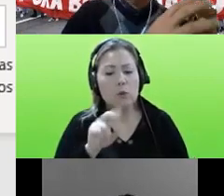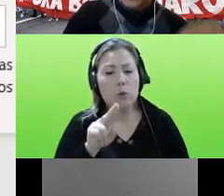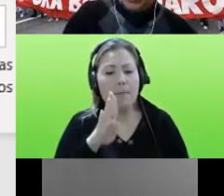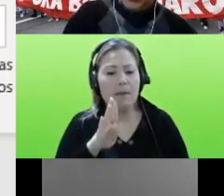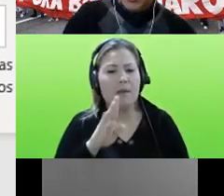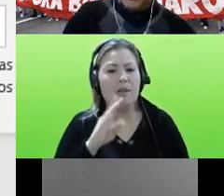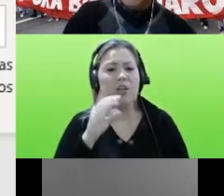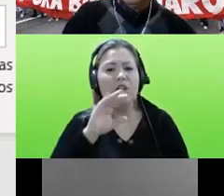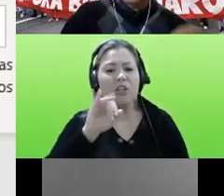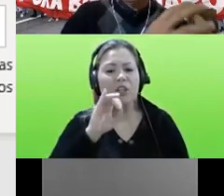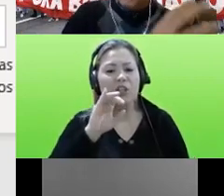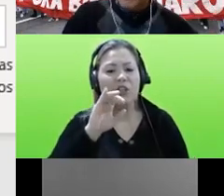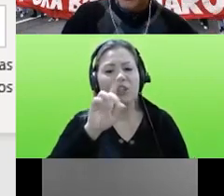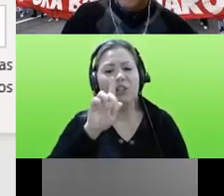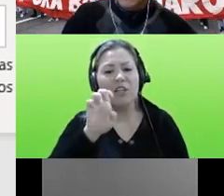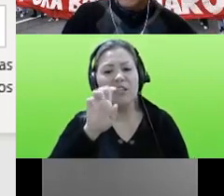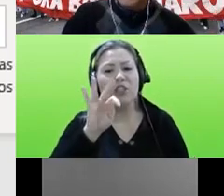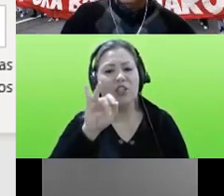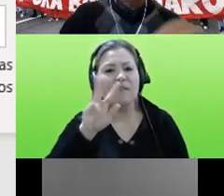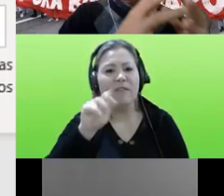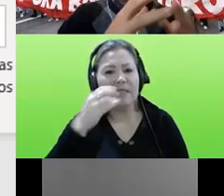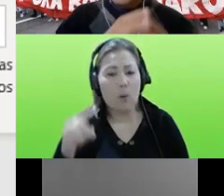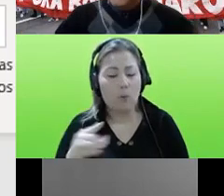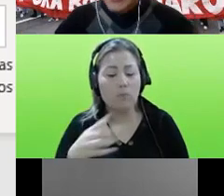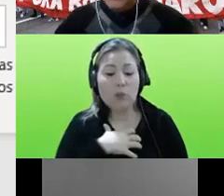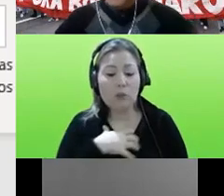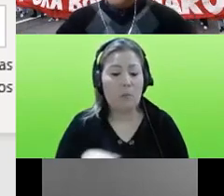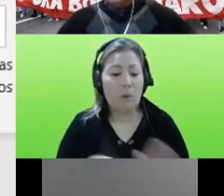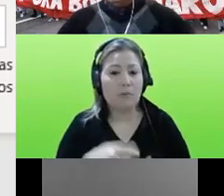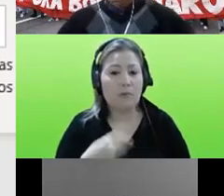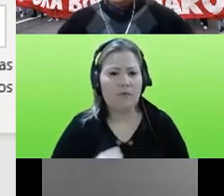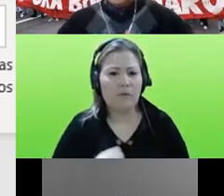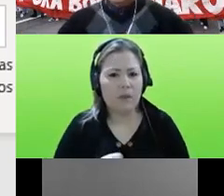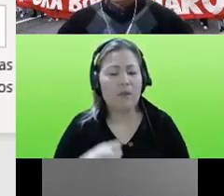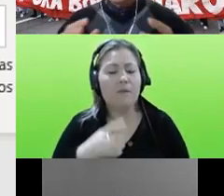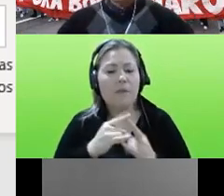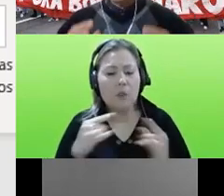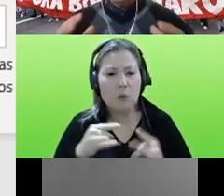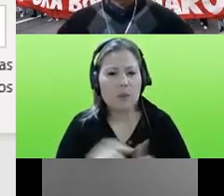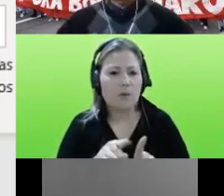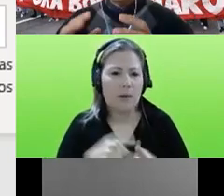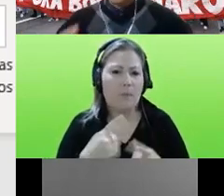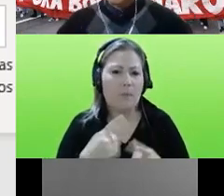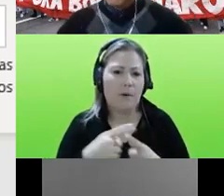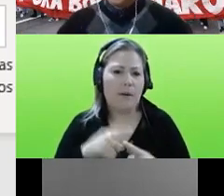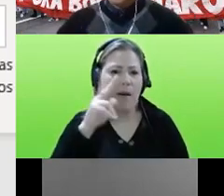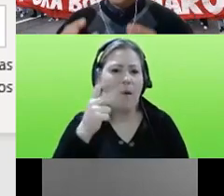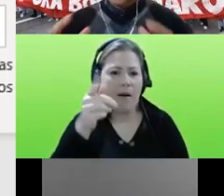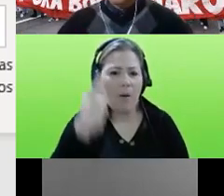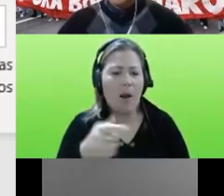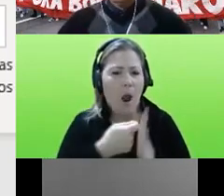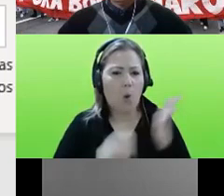do mundo social, das formas de vida, das instituições, porque Habermas tem essa concepção do